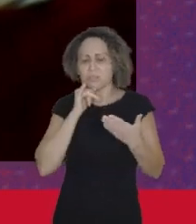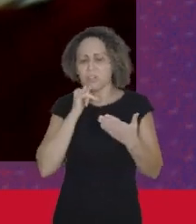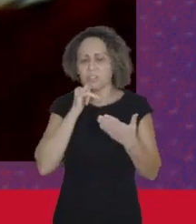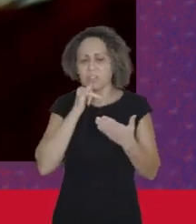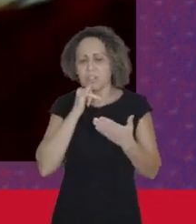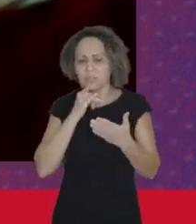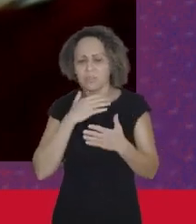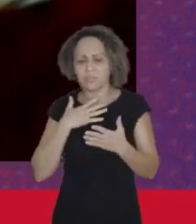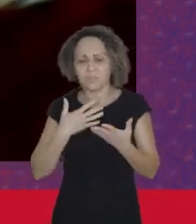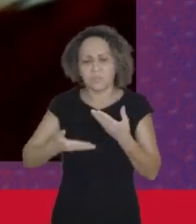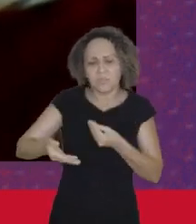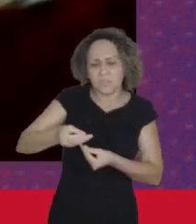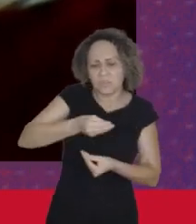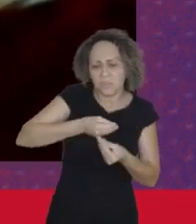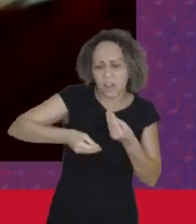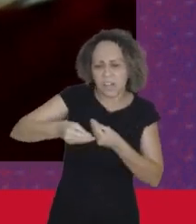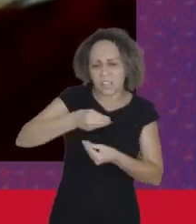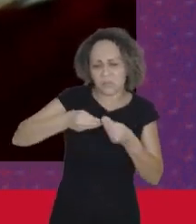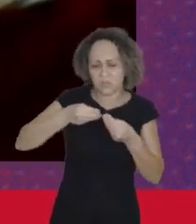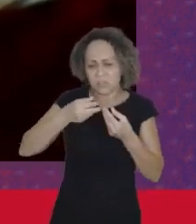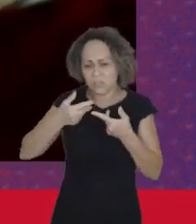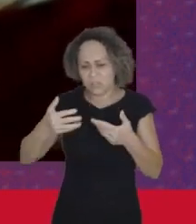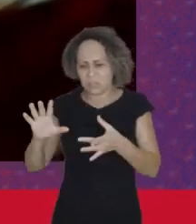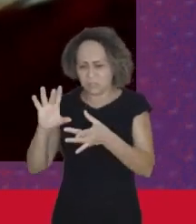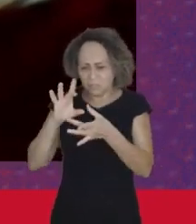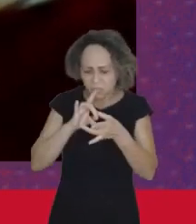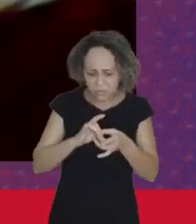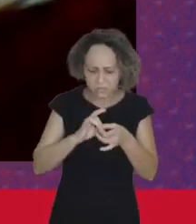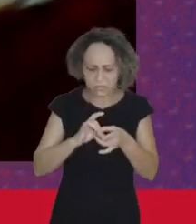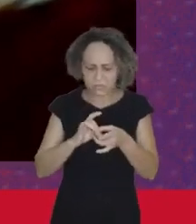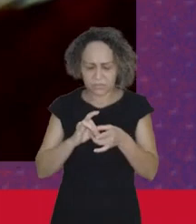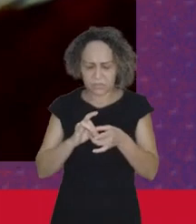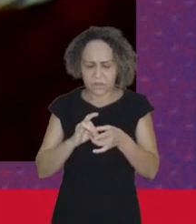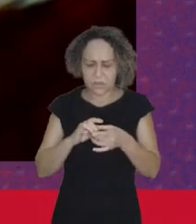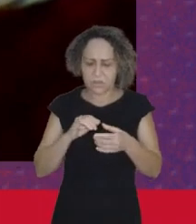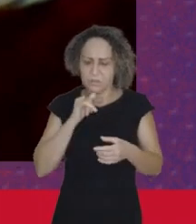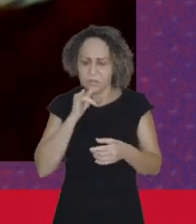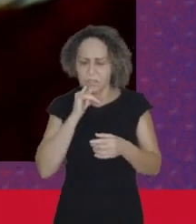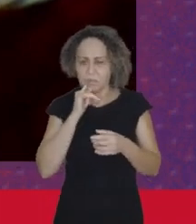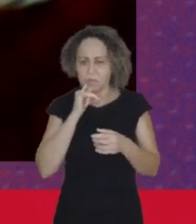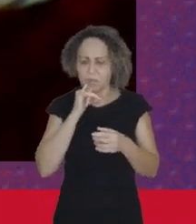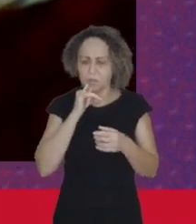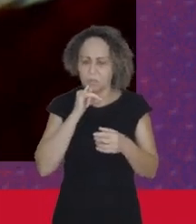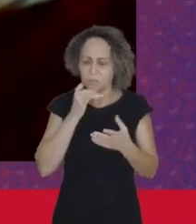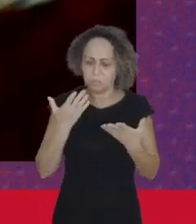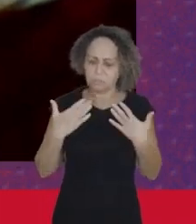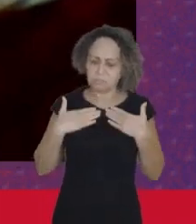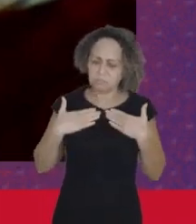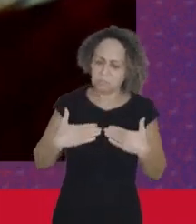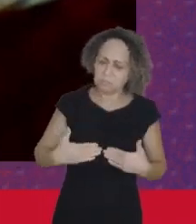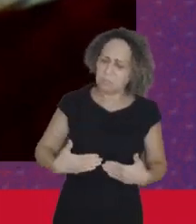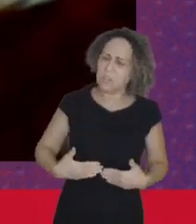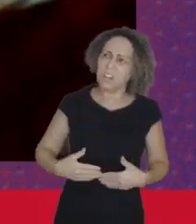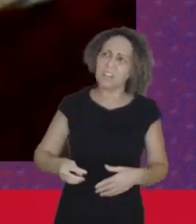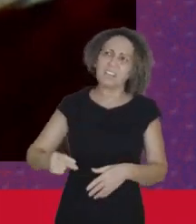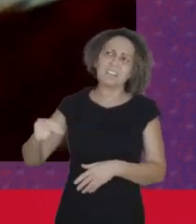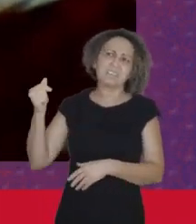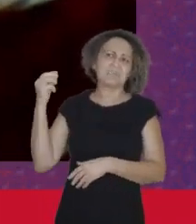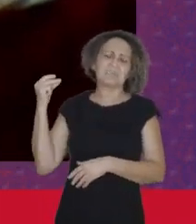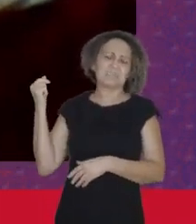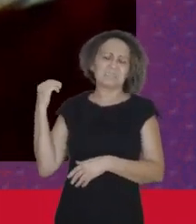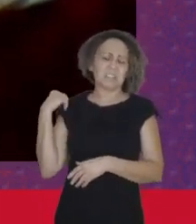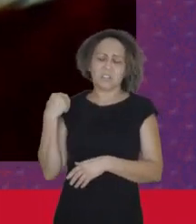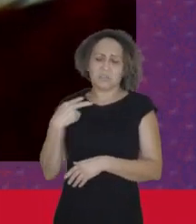do conhecimento músculo-esquelético, como eu disse, porque nessa época não se podia,